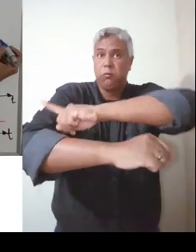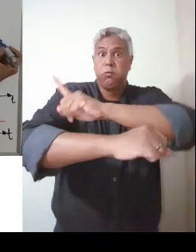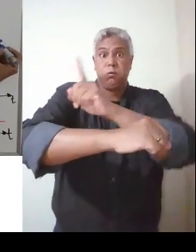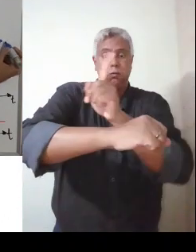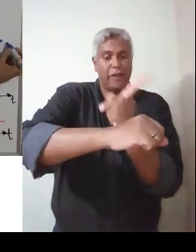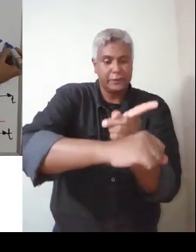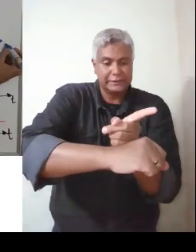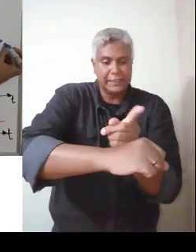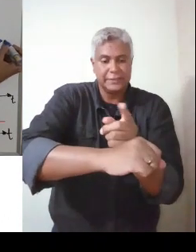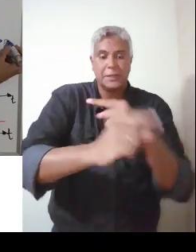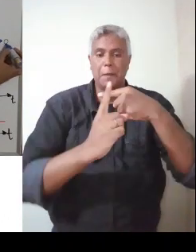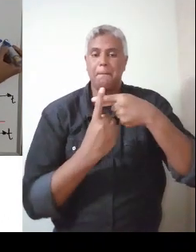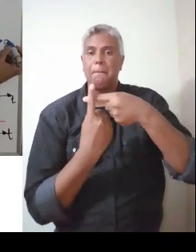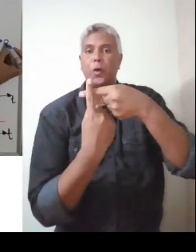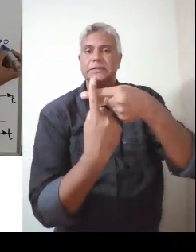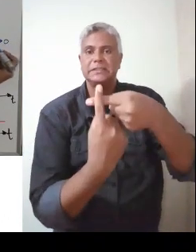positiva, um movimento